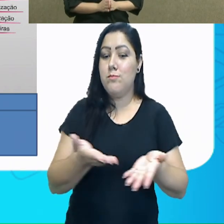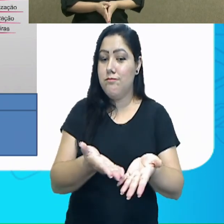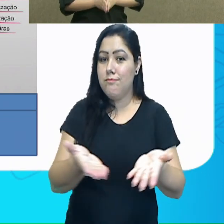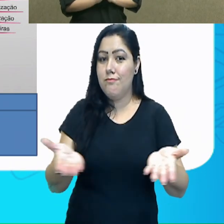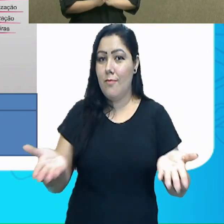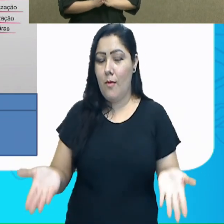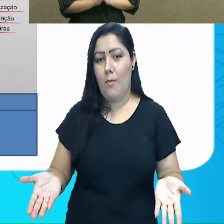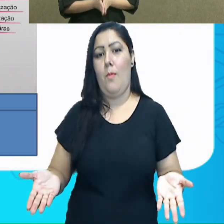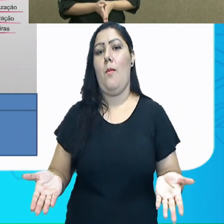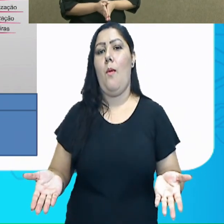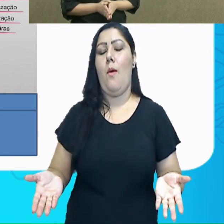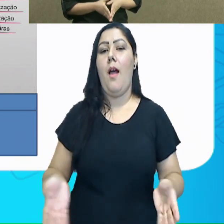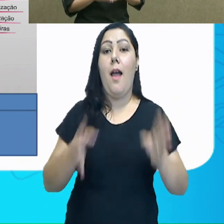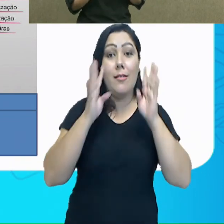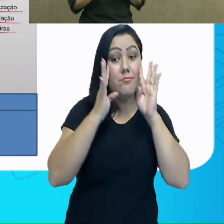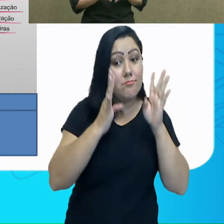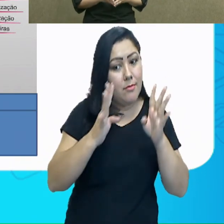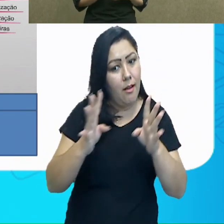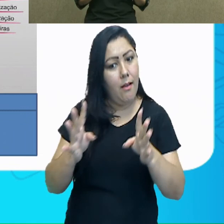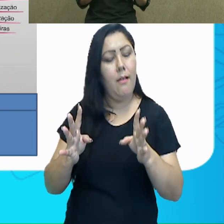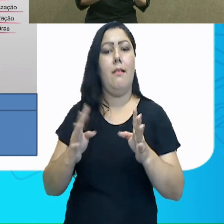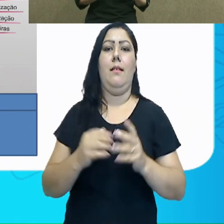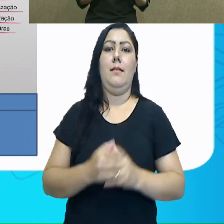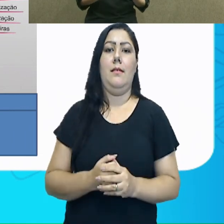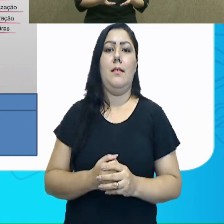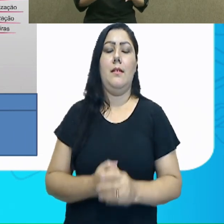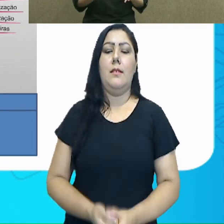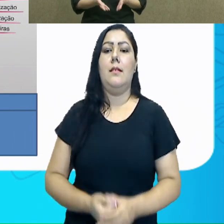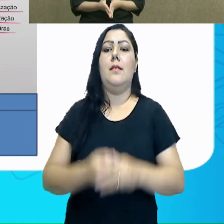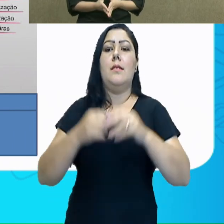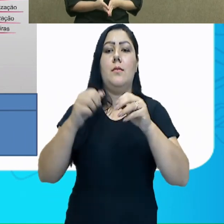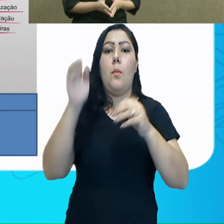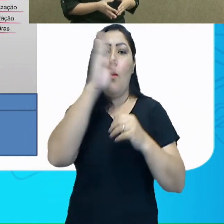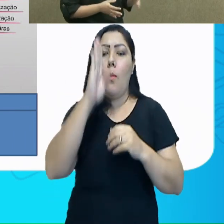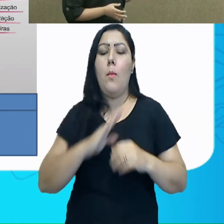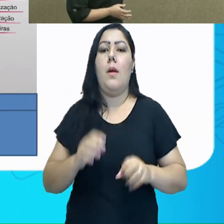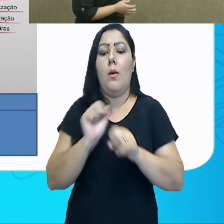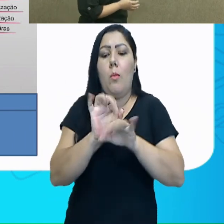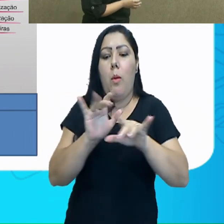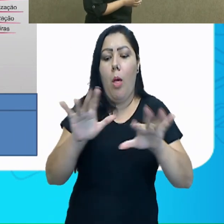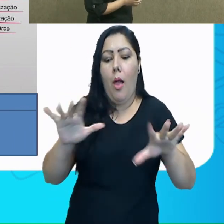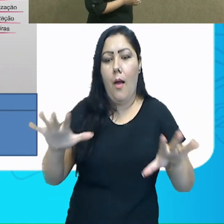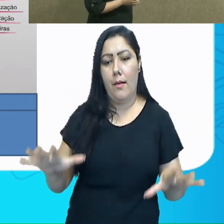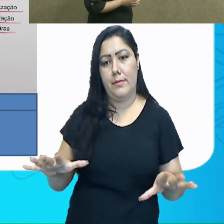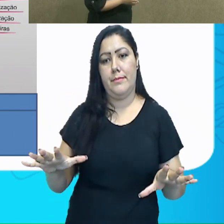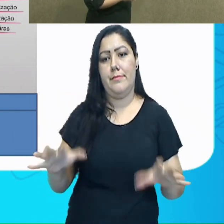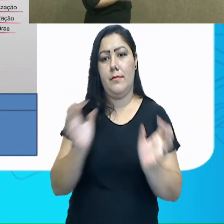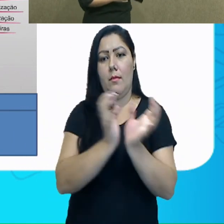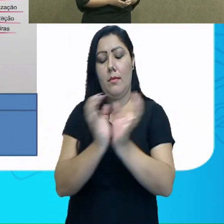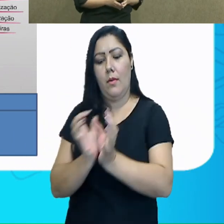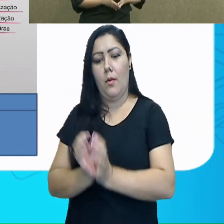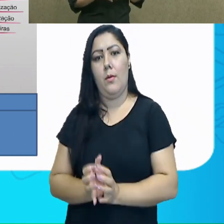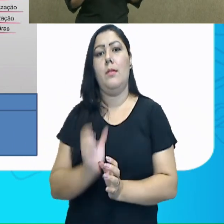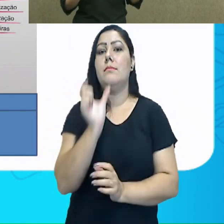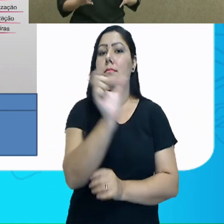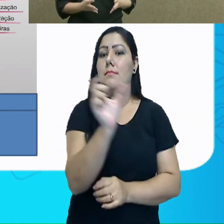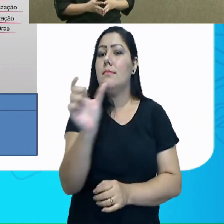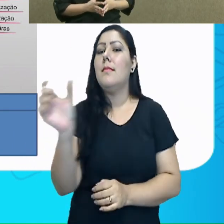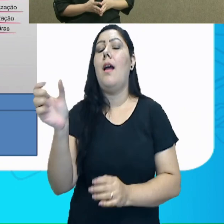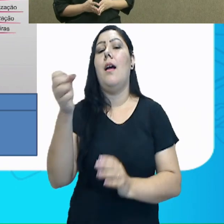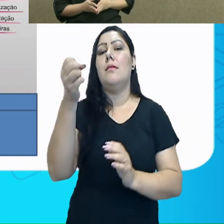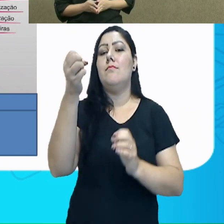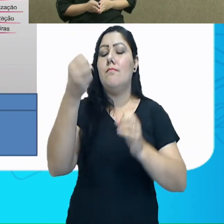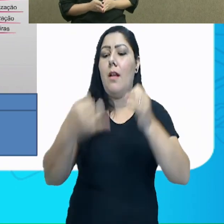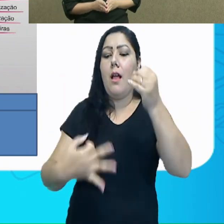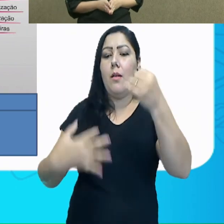vocês têm que estar atentos a esta expansão do território brasileiro com todas essas nomenclaturas que nós explicamos